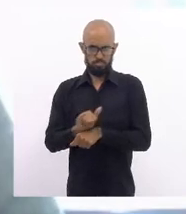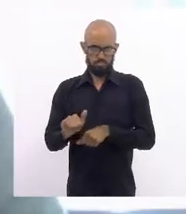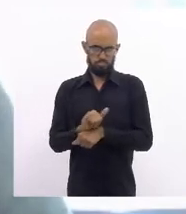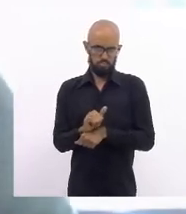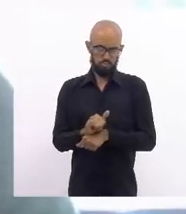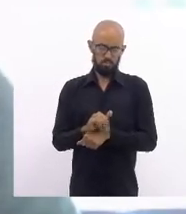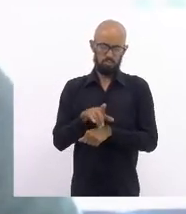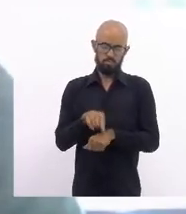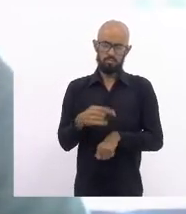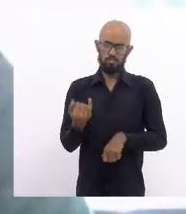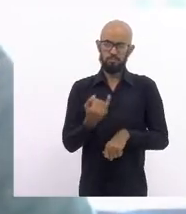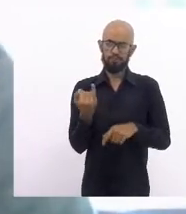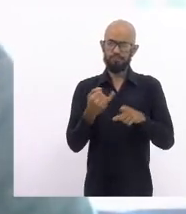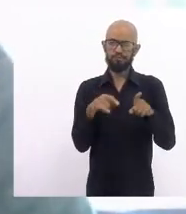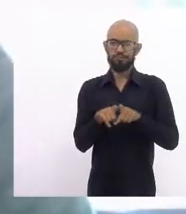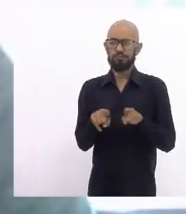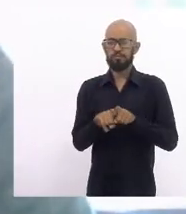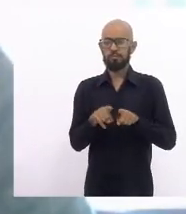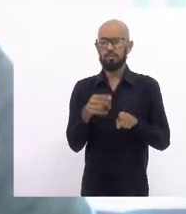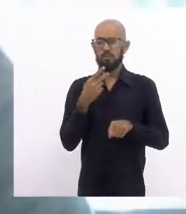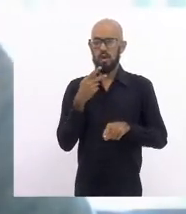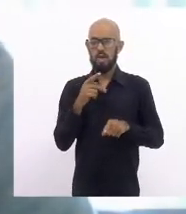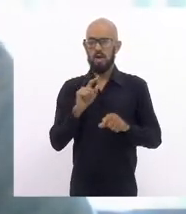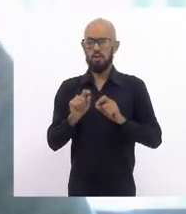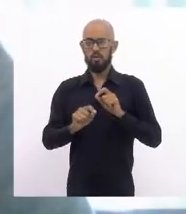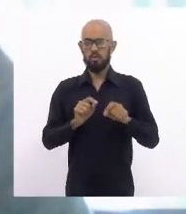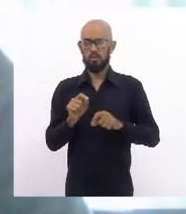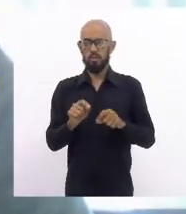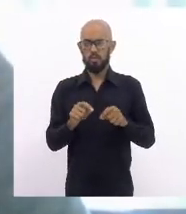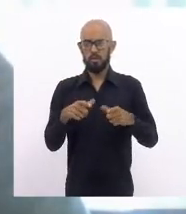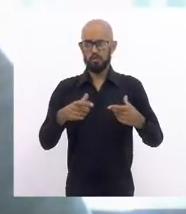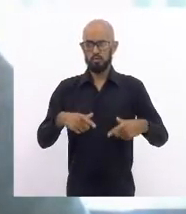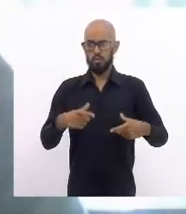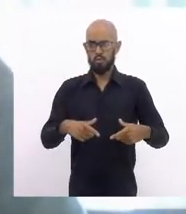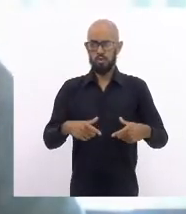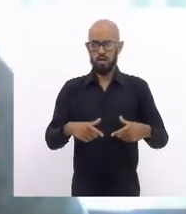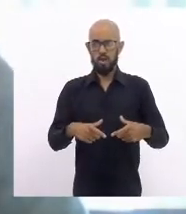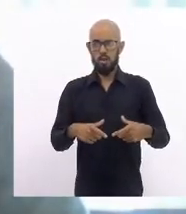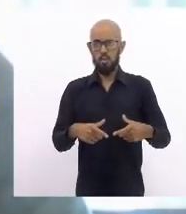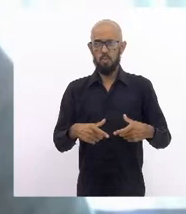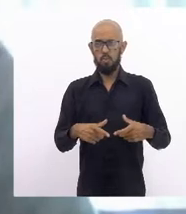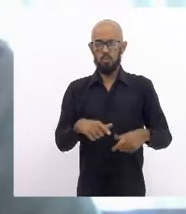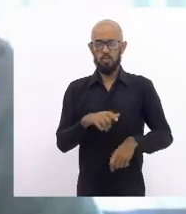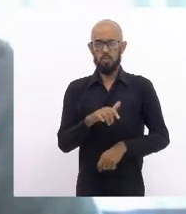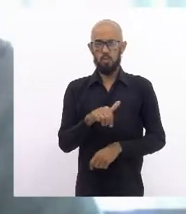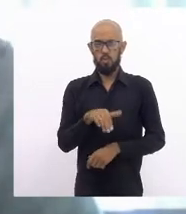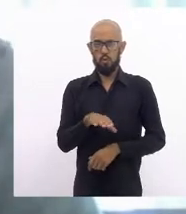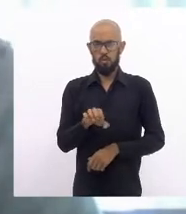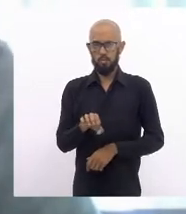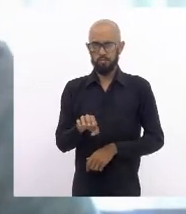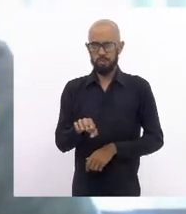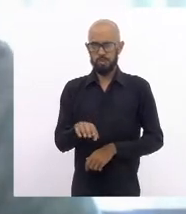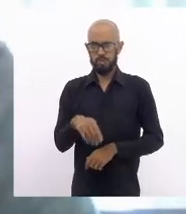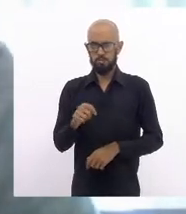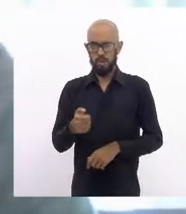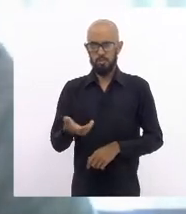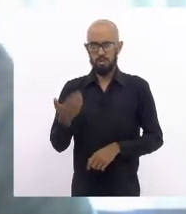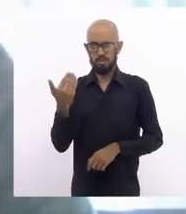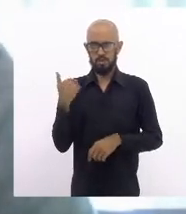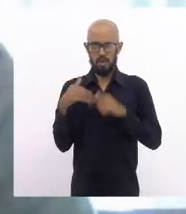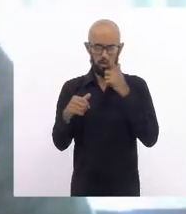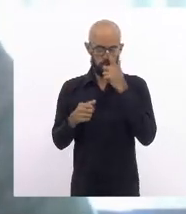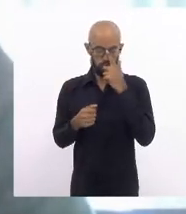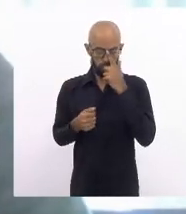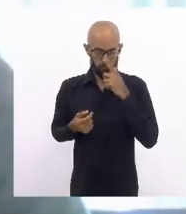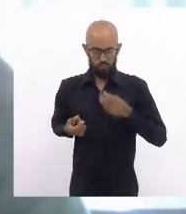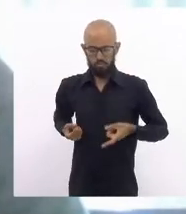importante destacar que essa área onde foi o Clube Tamoio, ela foi recentemente leiloada numa situação